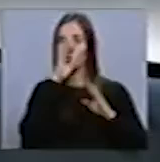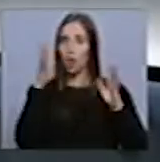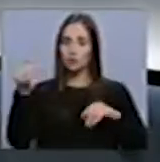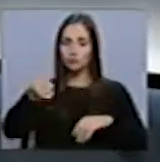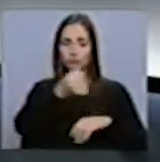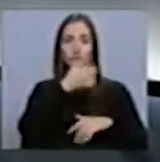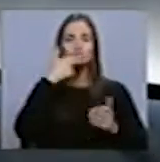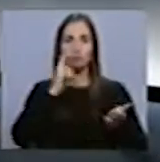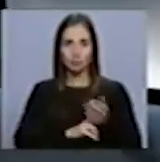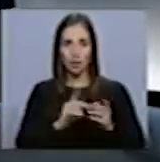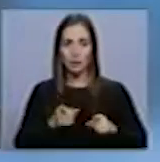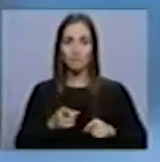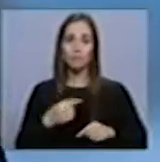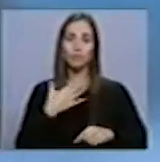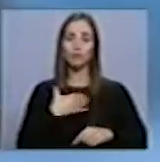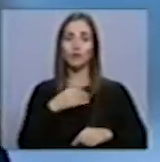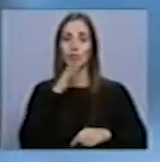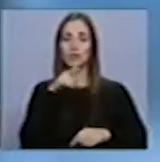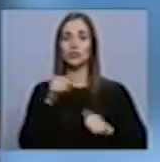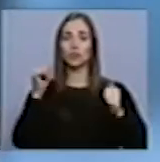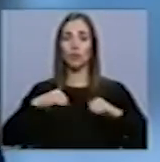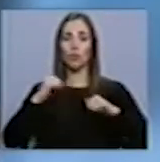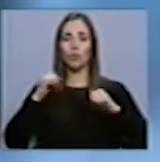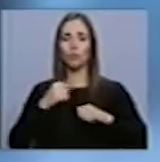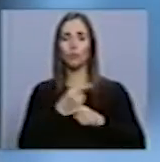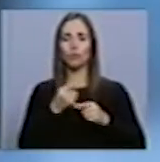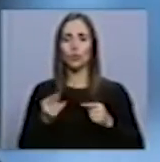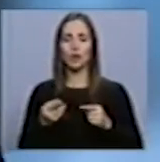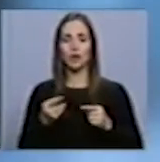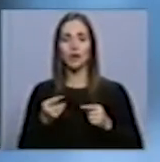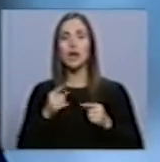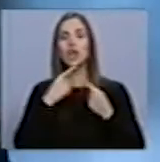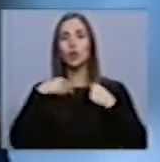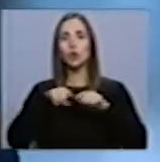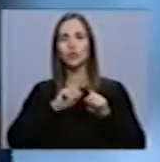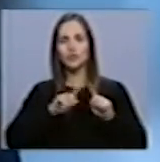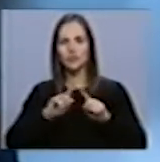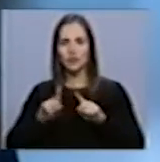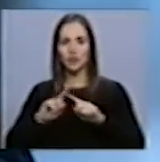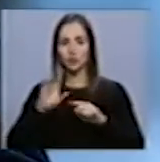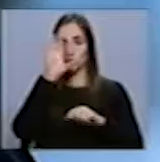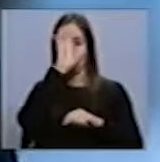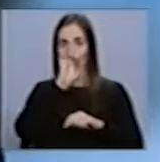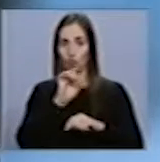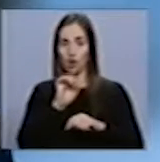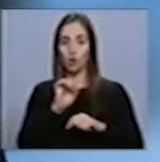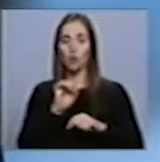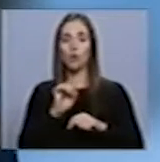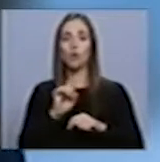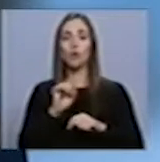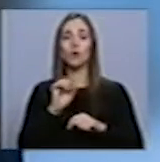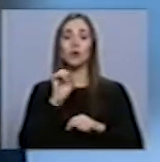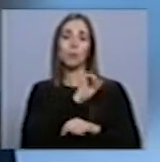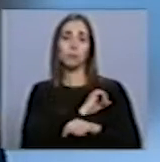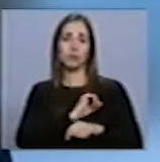deixem-me dizer-lhes que testa clara este acordo resulta de digamos de diversas reuniões tidas entre o governo e os diversos stakeholders da floresta nem dos